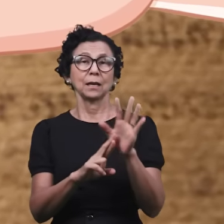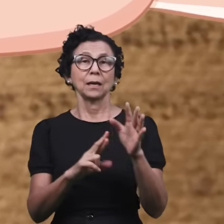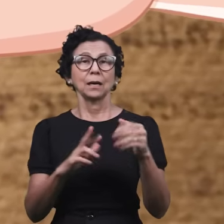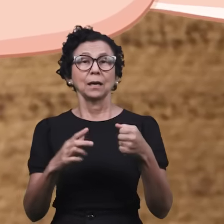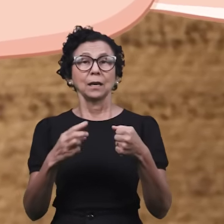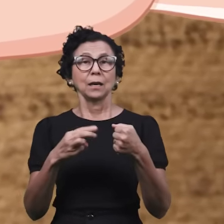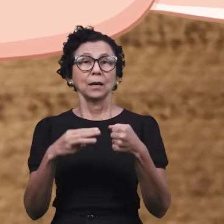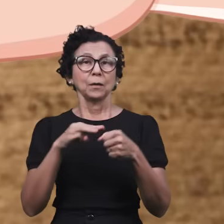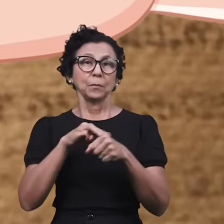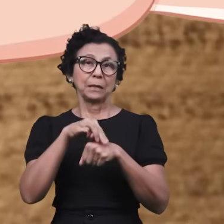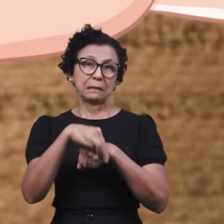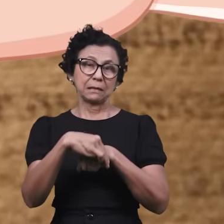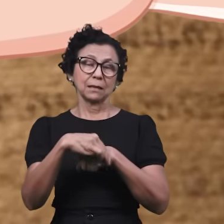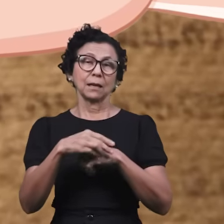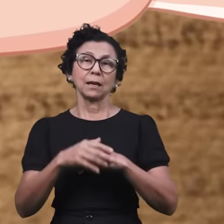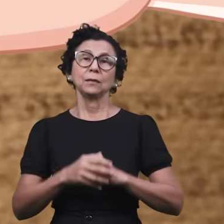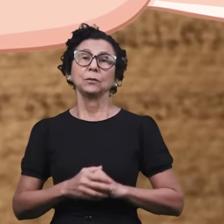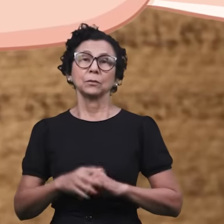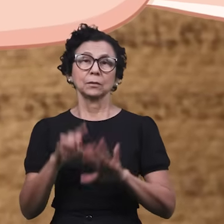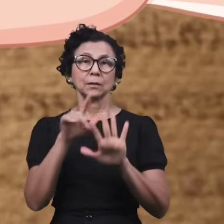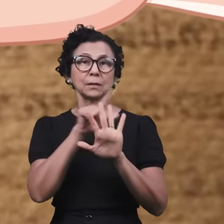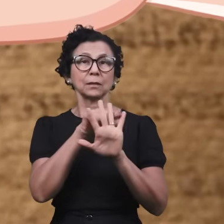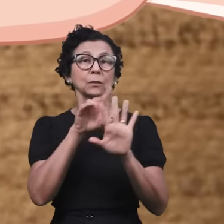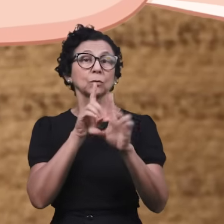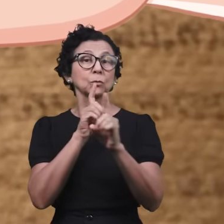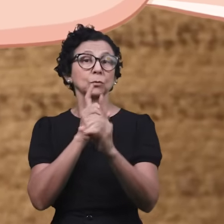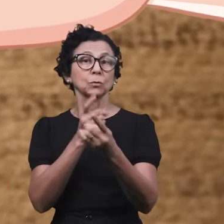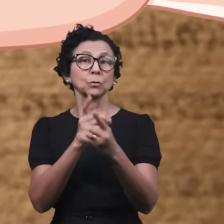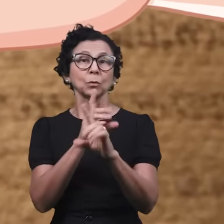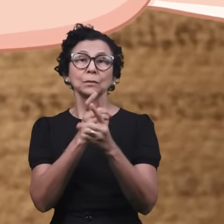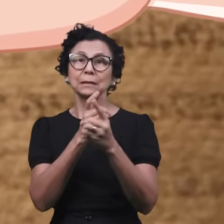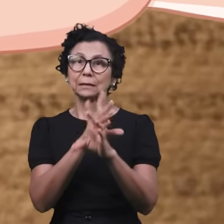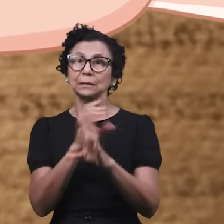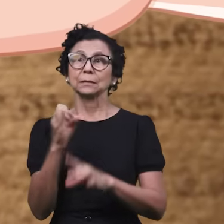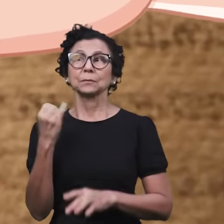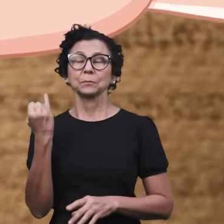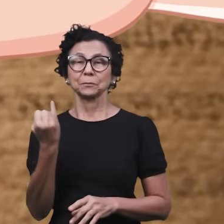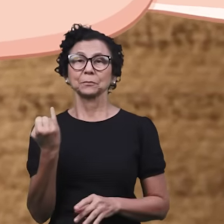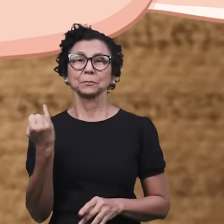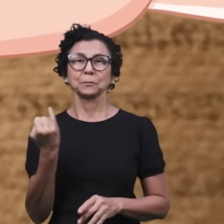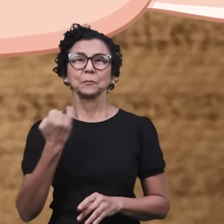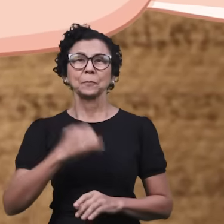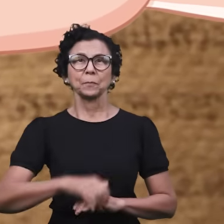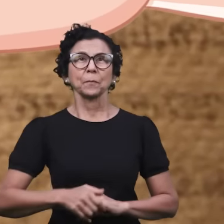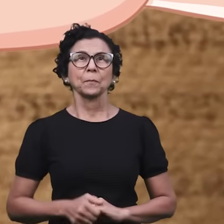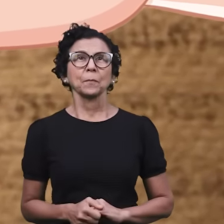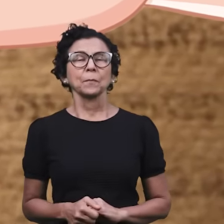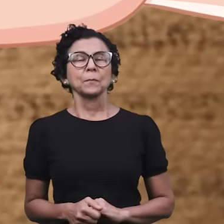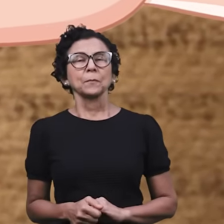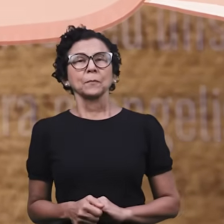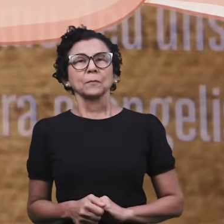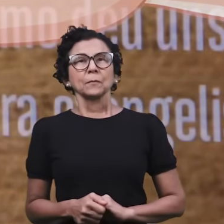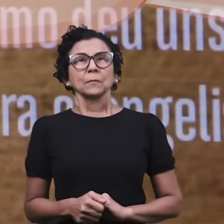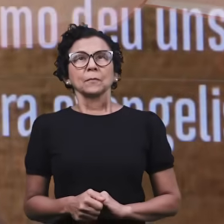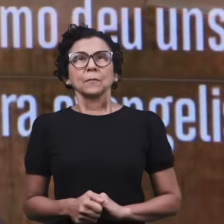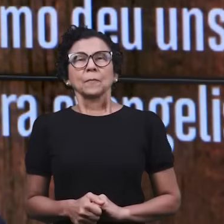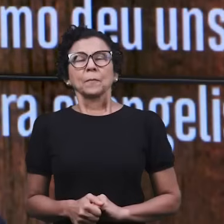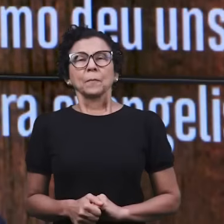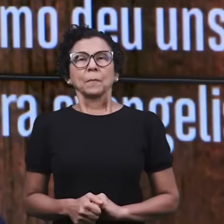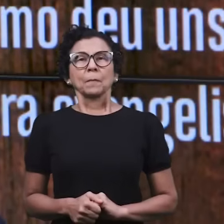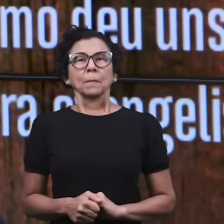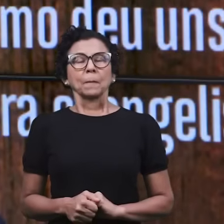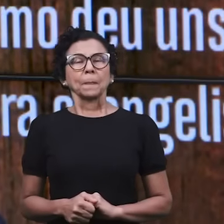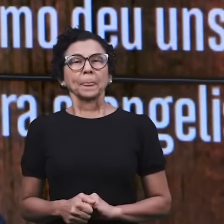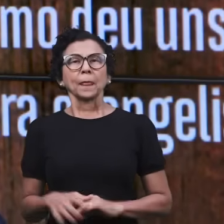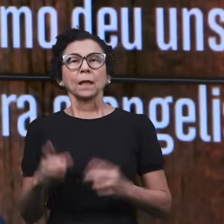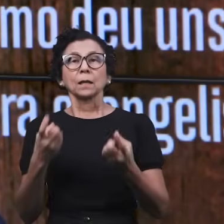porque é o ministério da doutrina. Né? Quando a gente fala na doutrina, a doutrina que